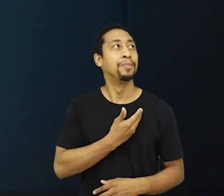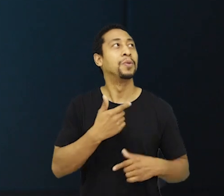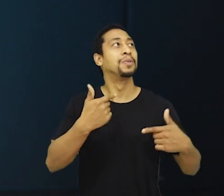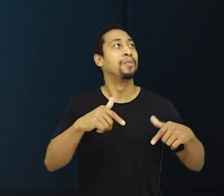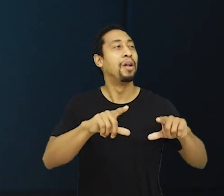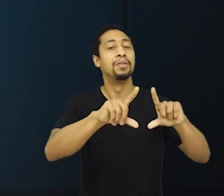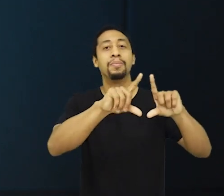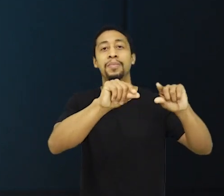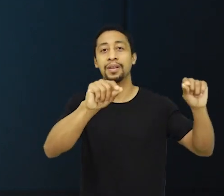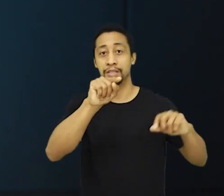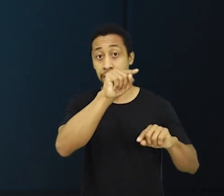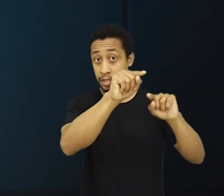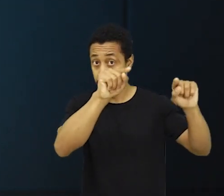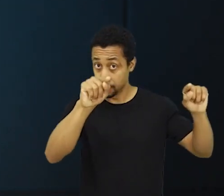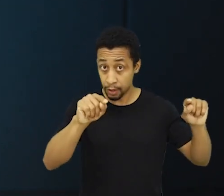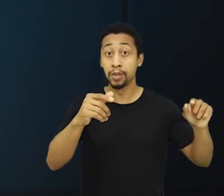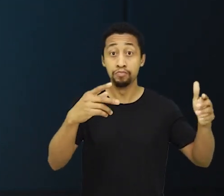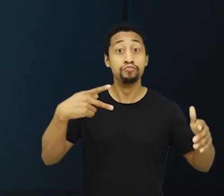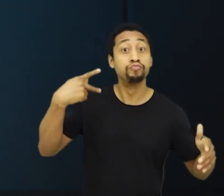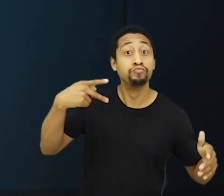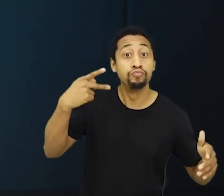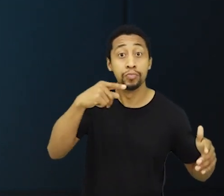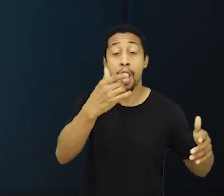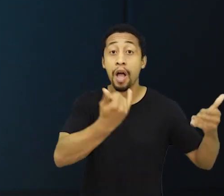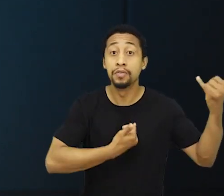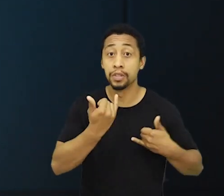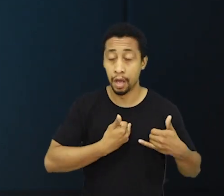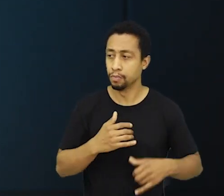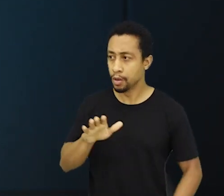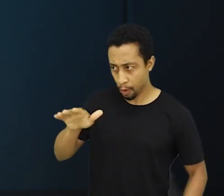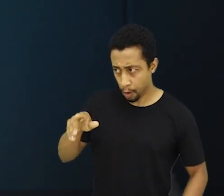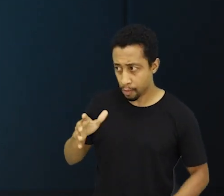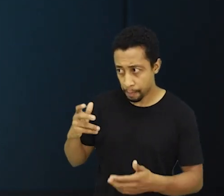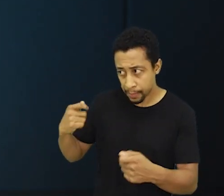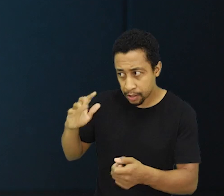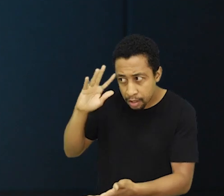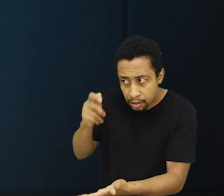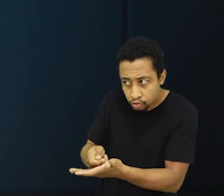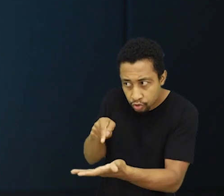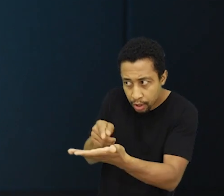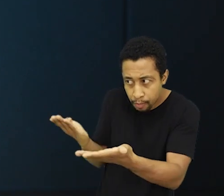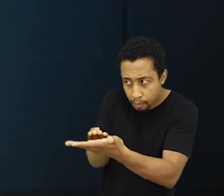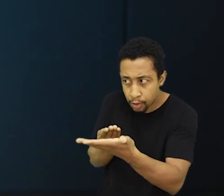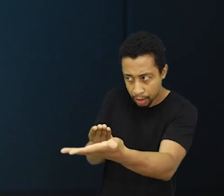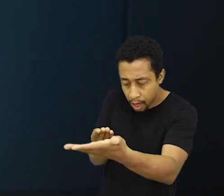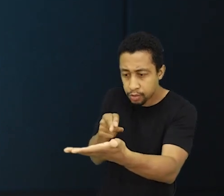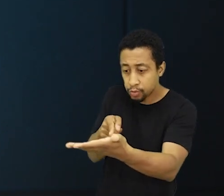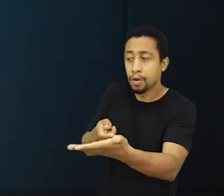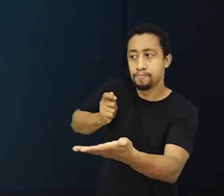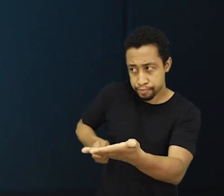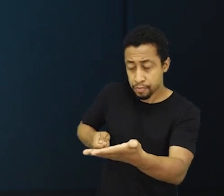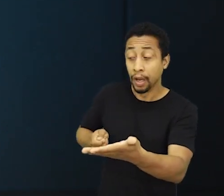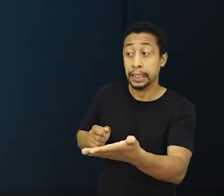parlamentares, que me passaram o recado, olha, o que você tiver que condenar, faça isso depois de janeiro, depois que o AI-5 já